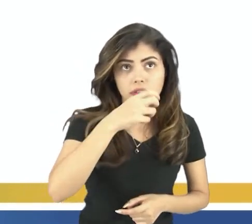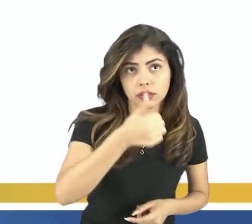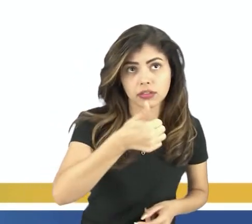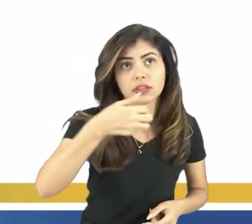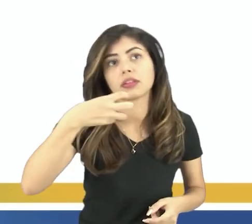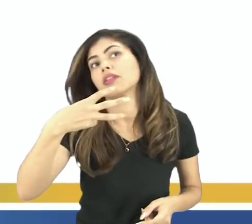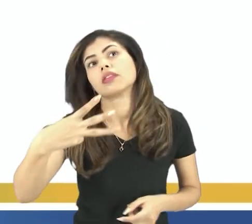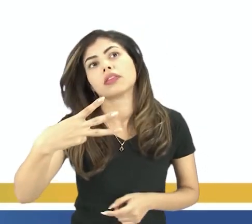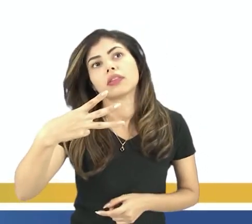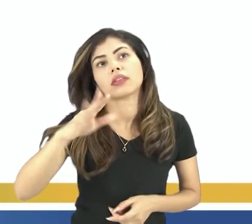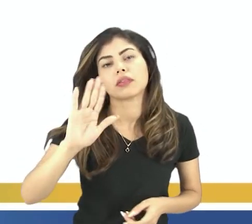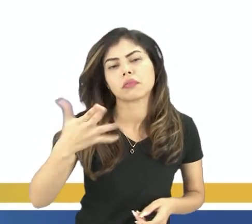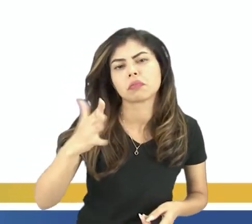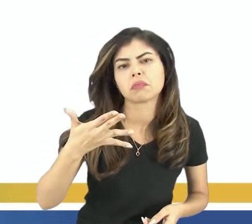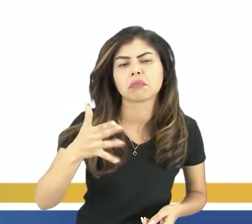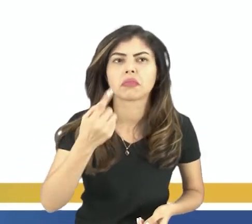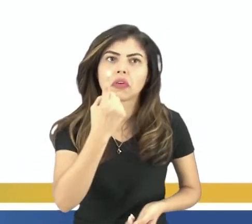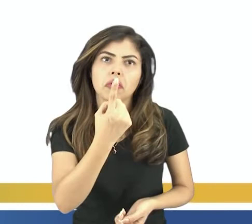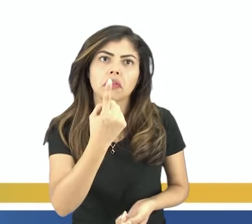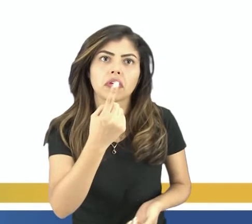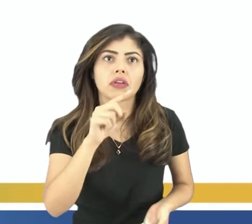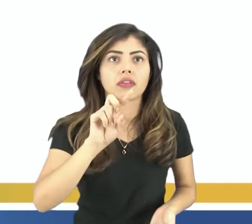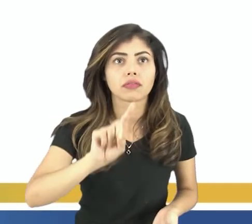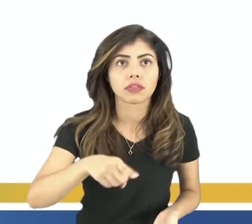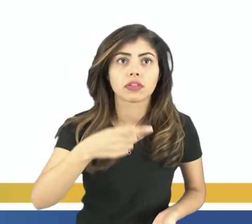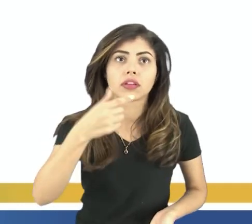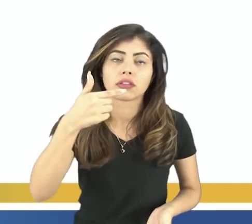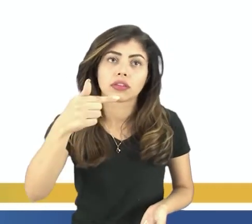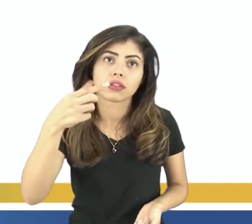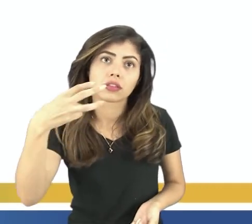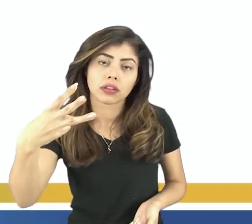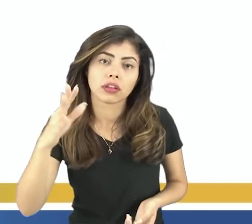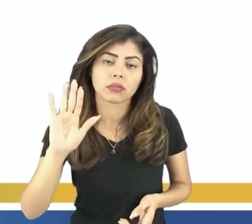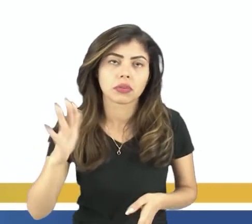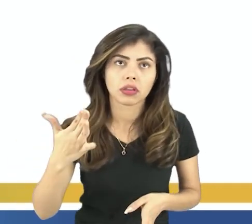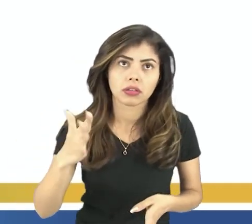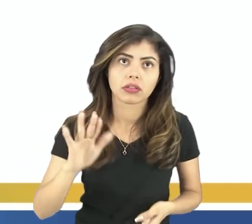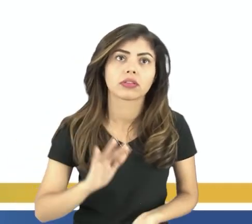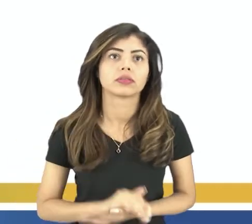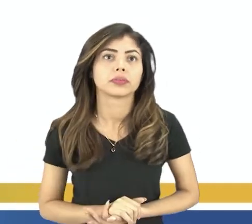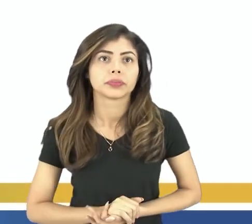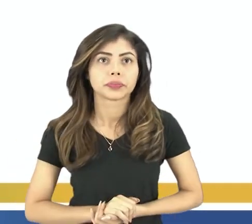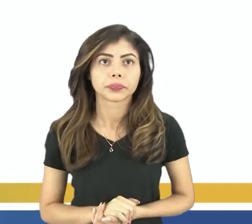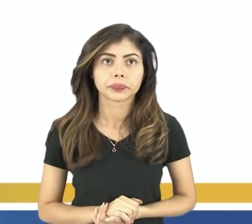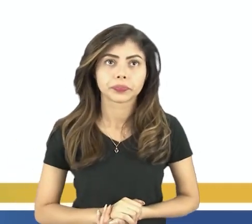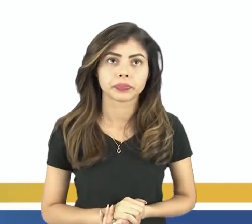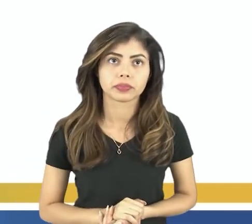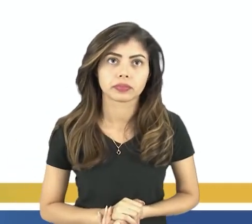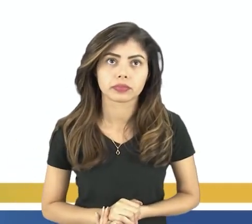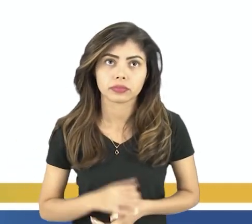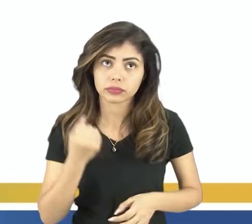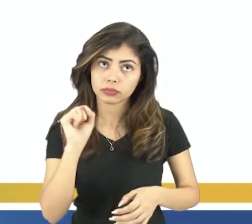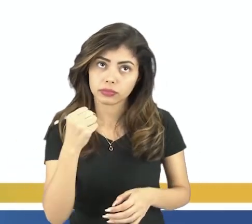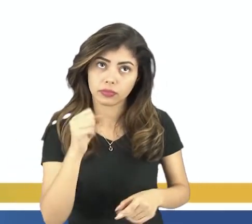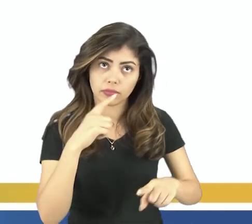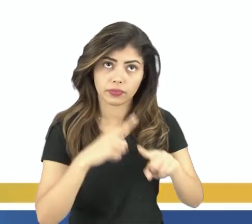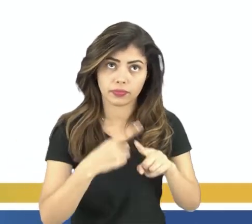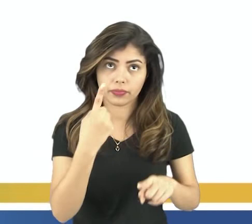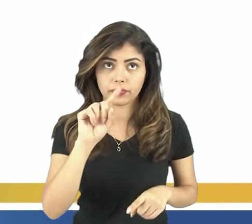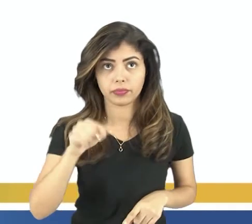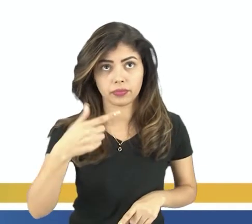de 3 é aproximadamente 1,73. Isso é um valor aproximado. Então, vai ficar 8